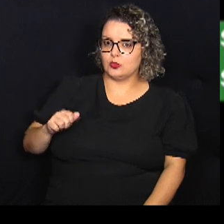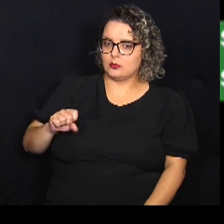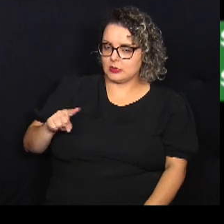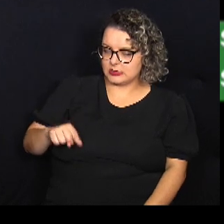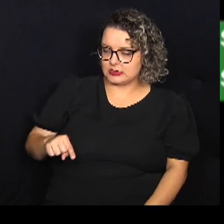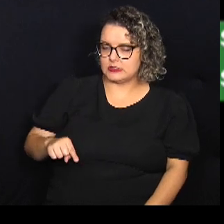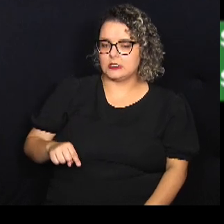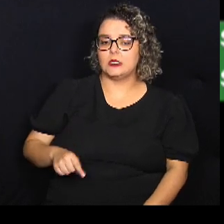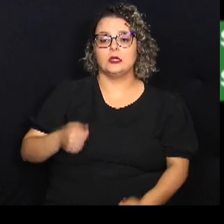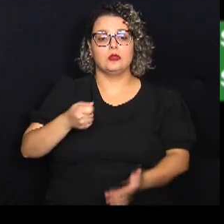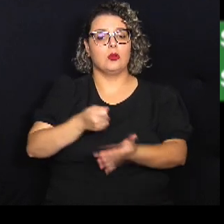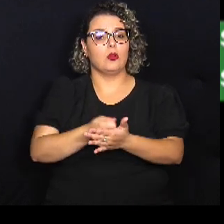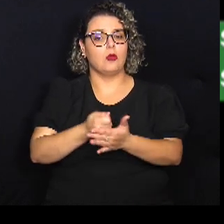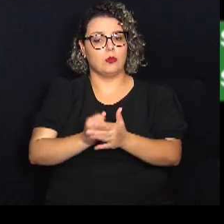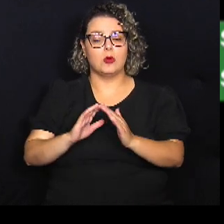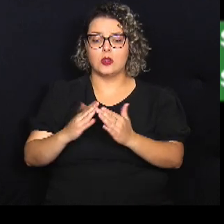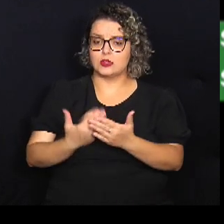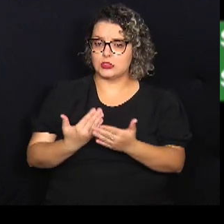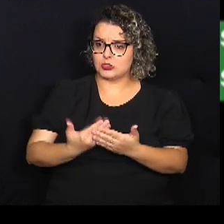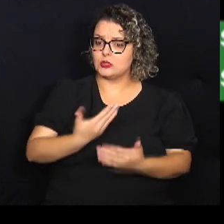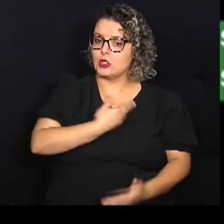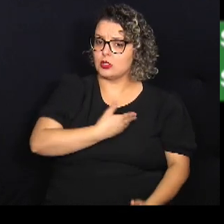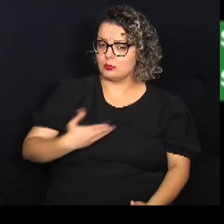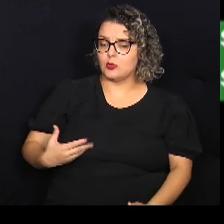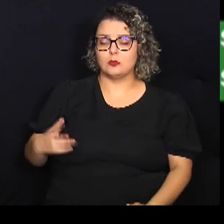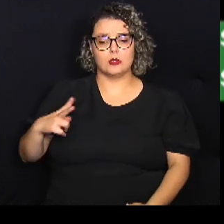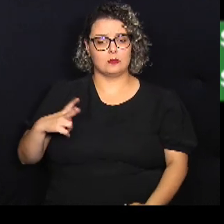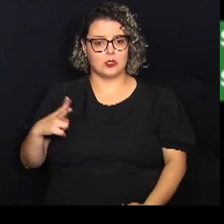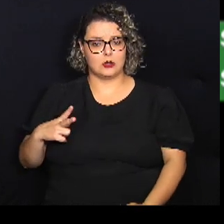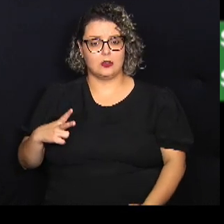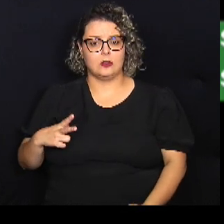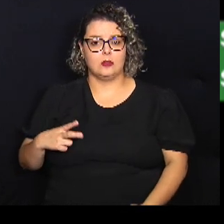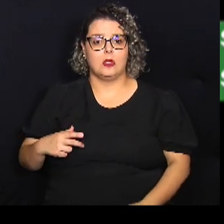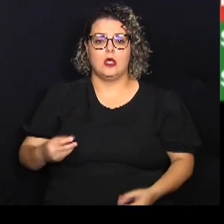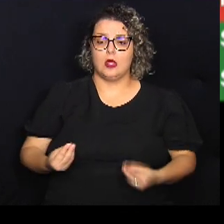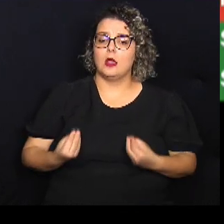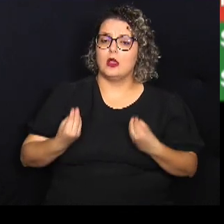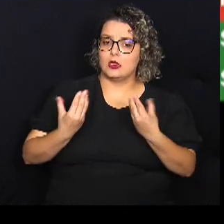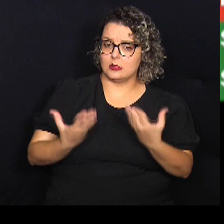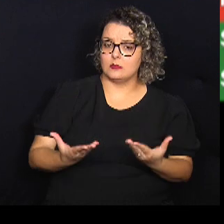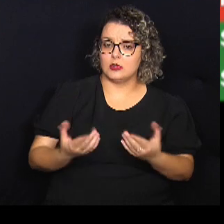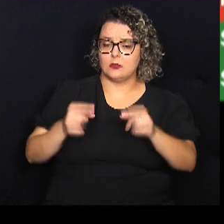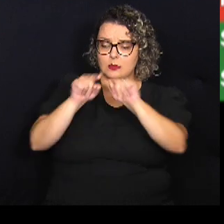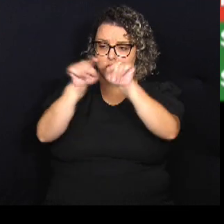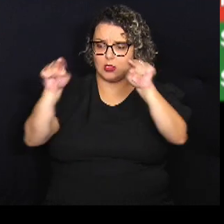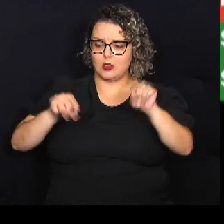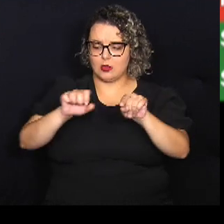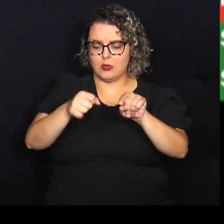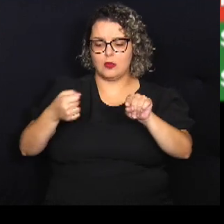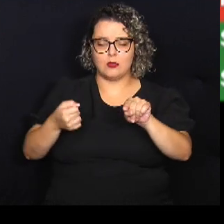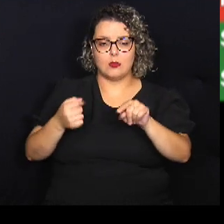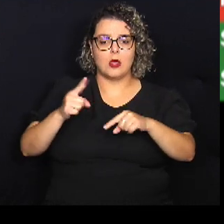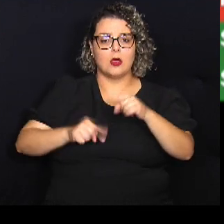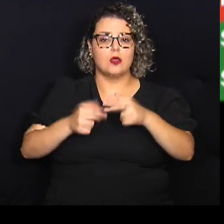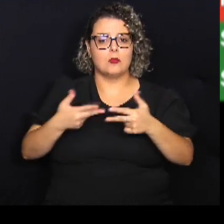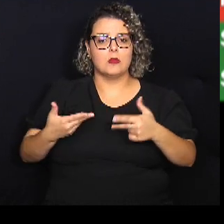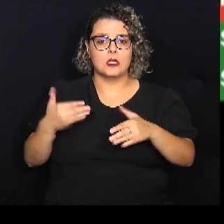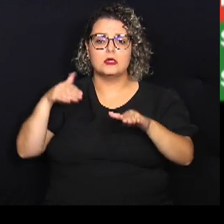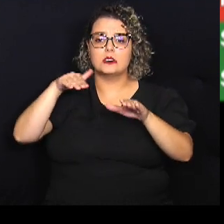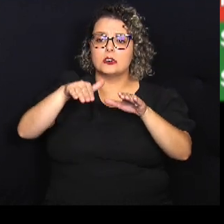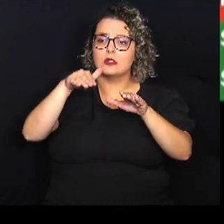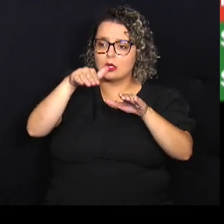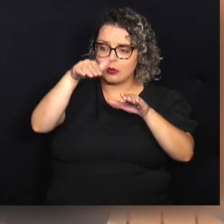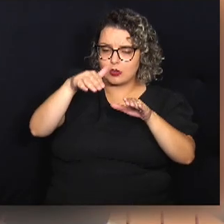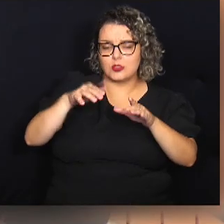que obriga as escolas públicas e particulares a proporcionar armário para armazenamento do material didático